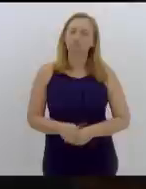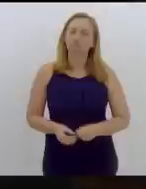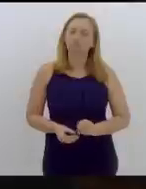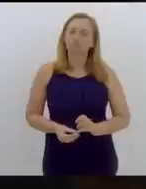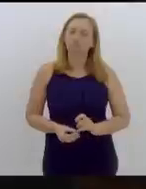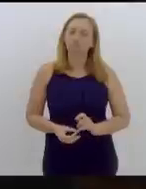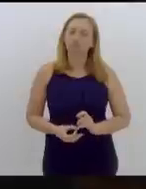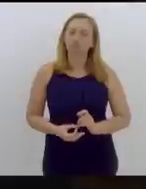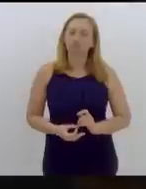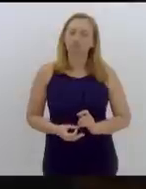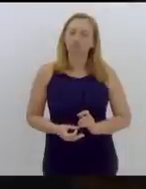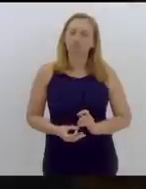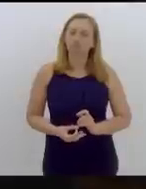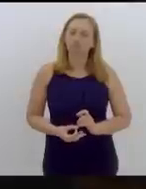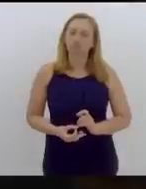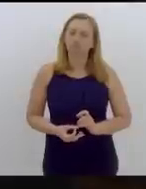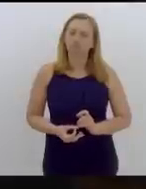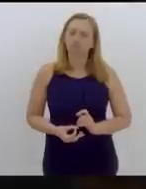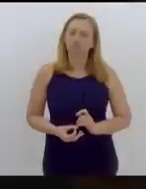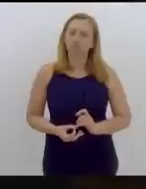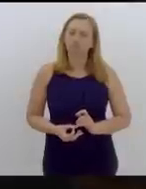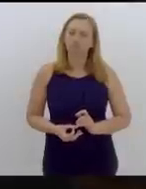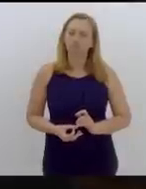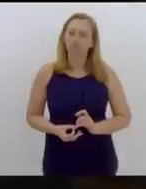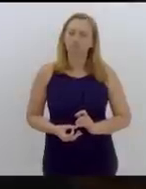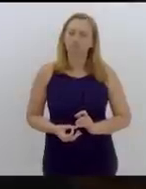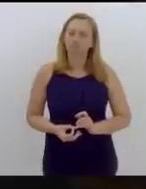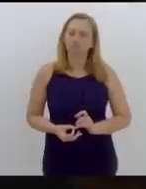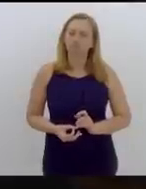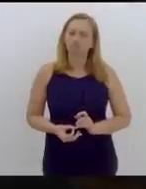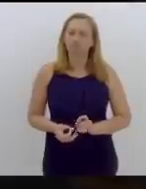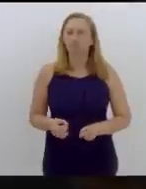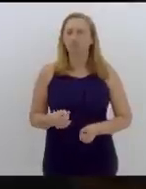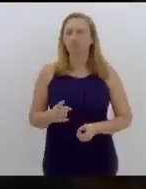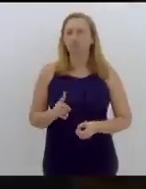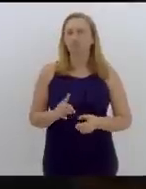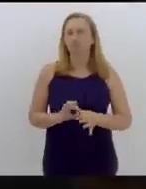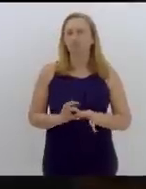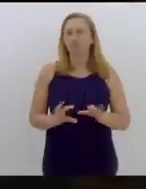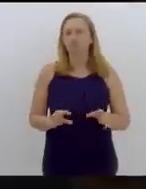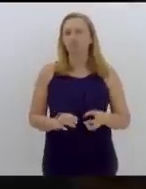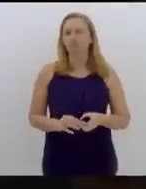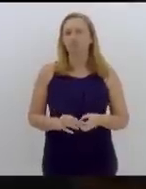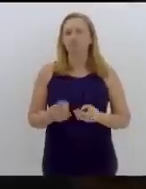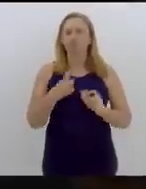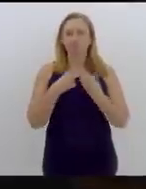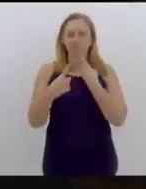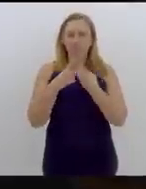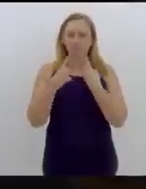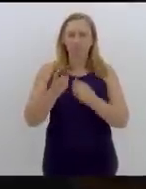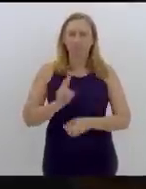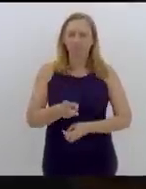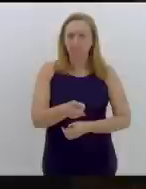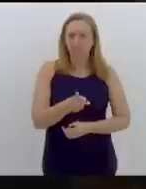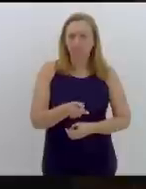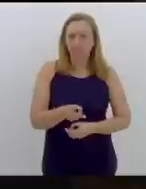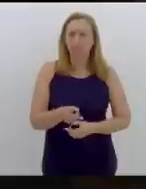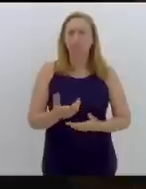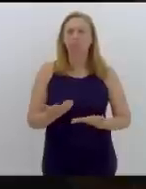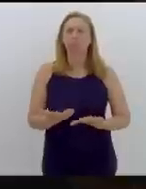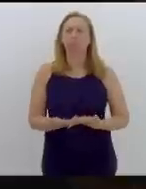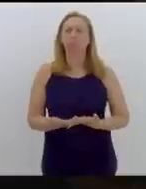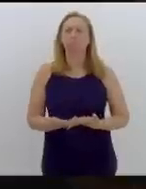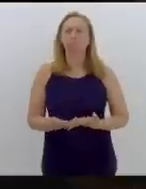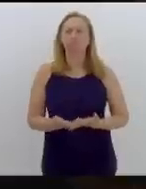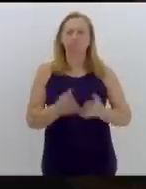é importante que a gente não possa permitir que a gente não permita que o diálogo que sempre foi um diálogo muito cordial